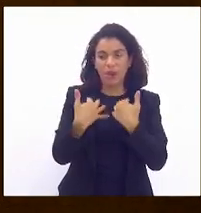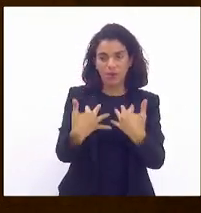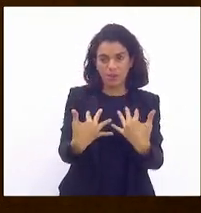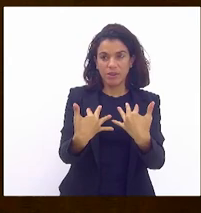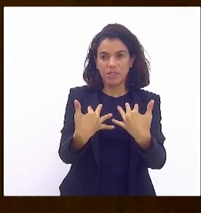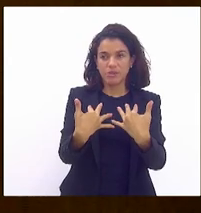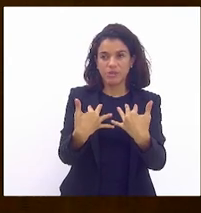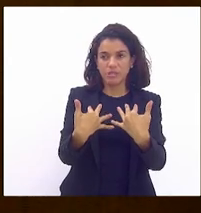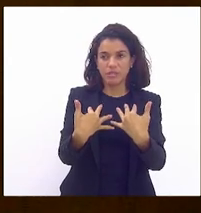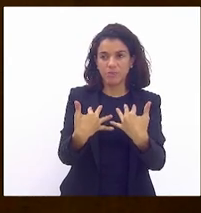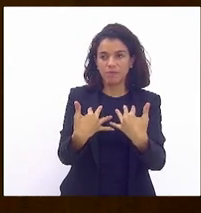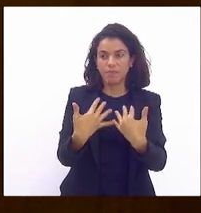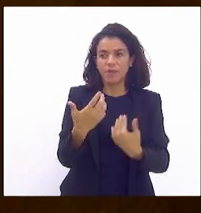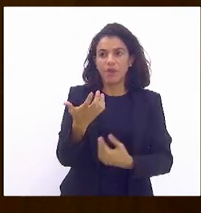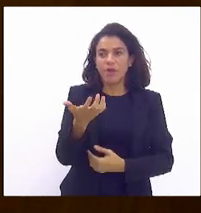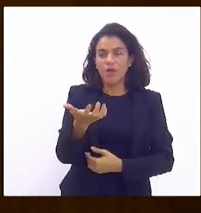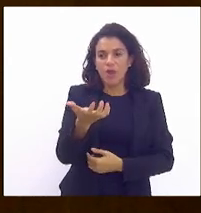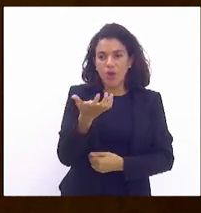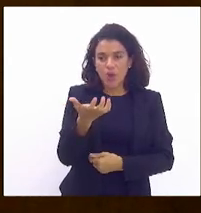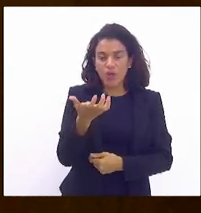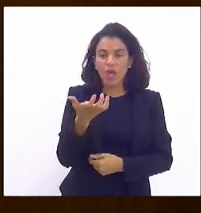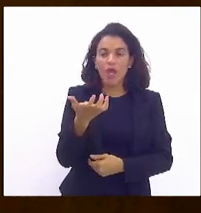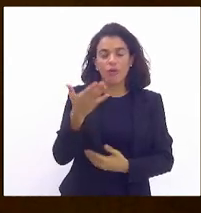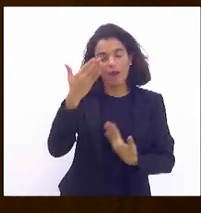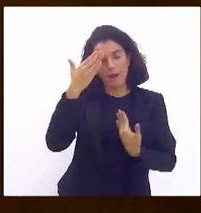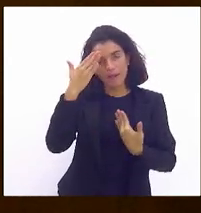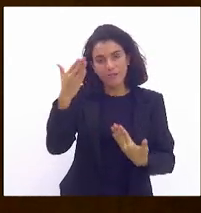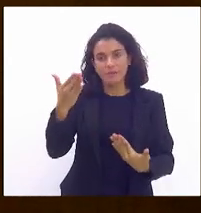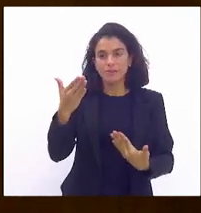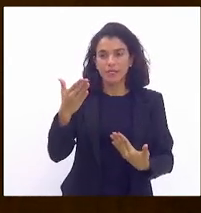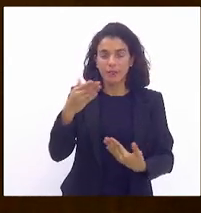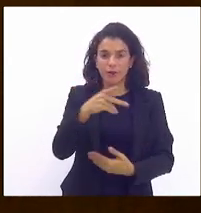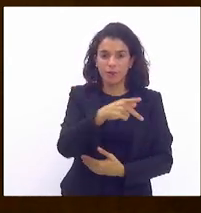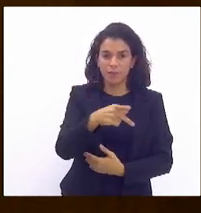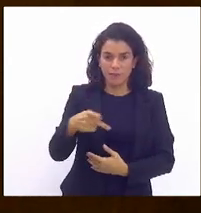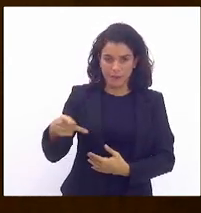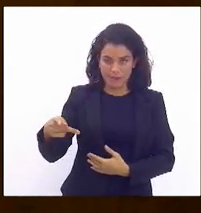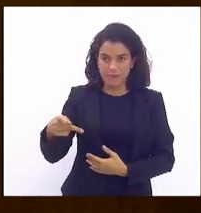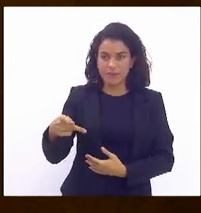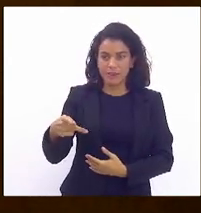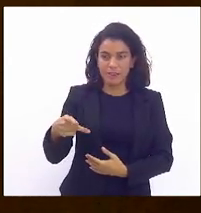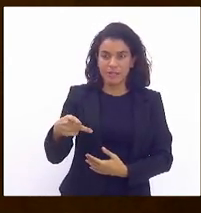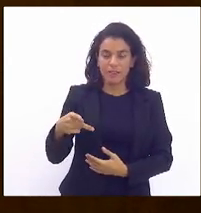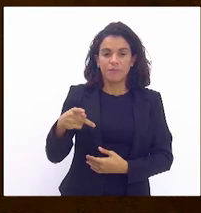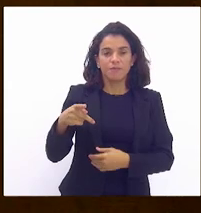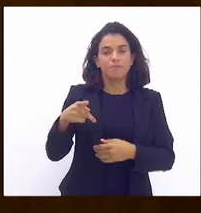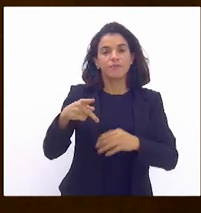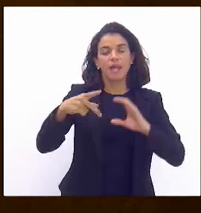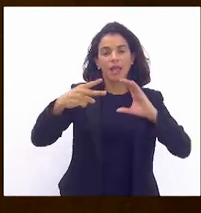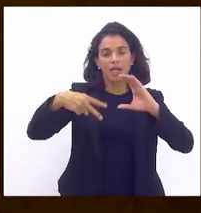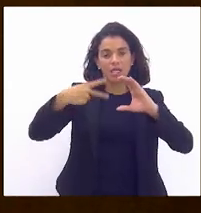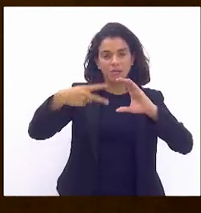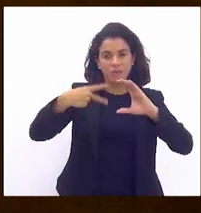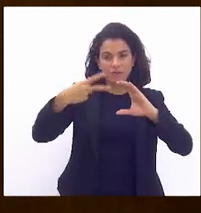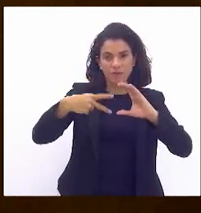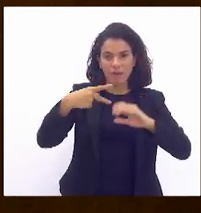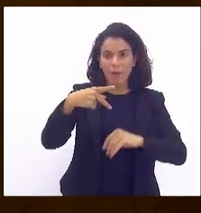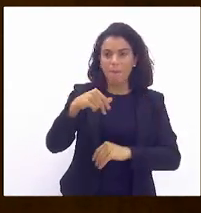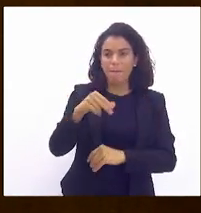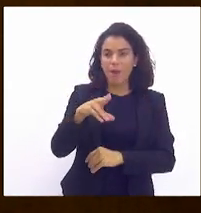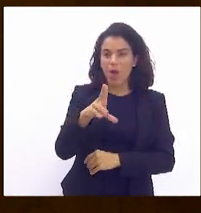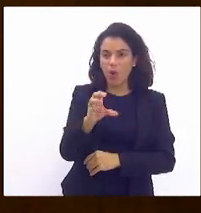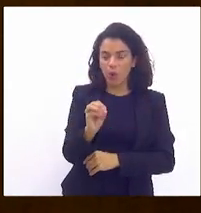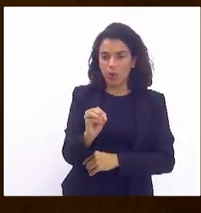pública. Eu quero aqui, não posso deixar de agradecer o presidente da Câmara de Vereadores, Paulo